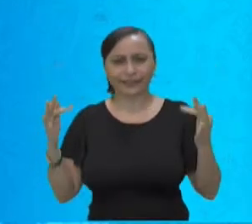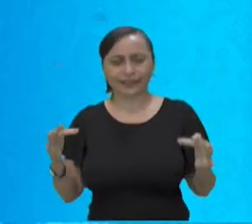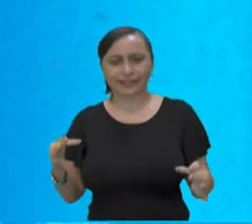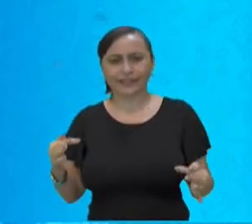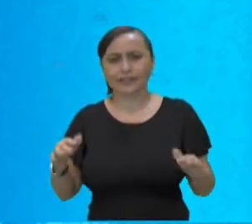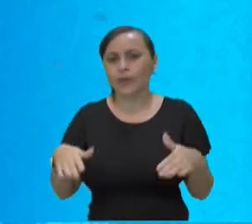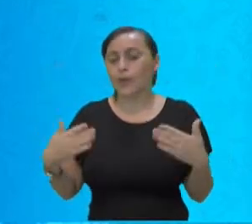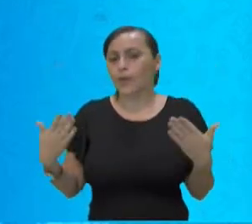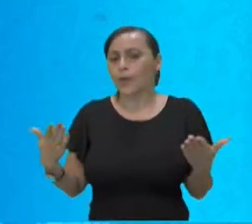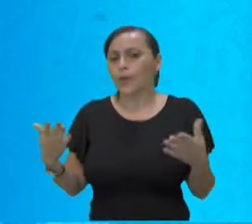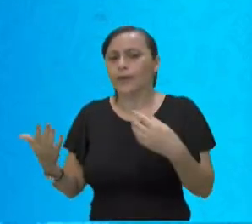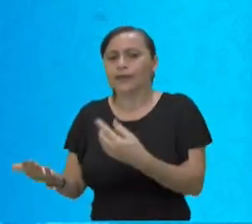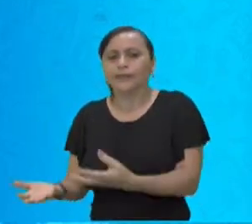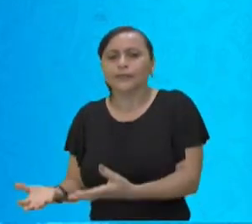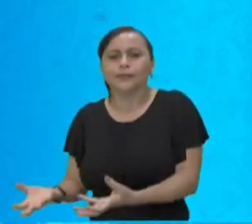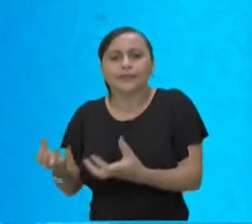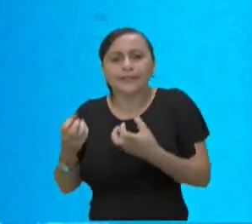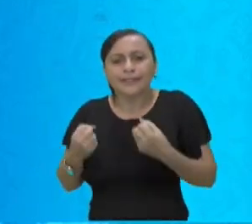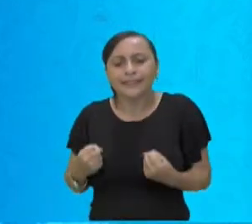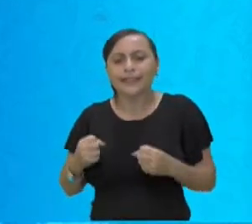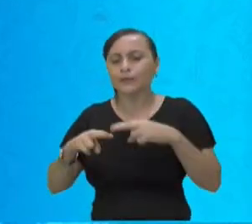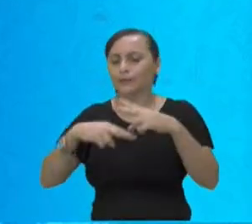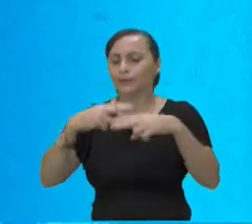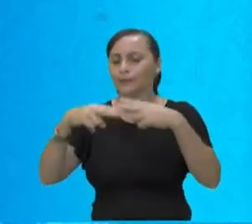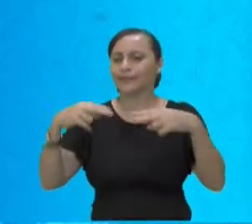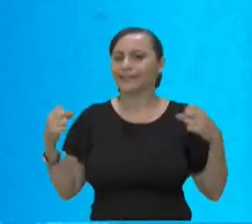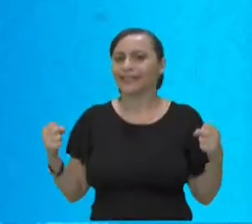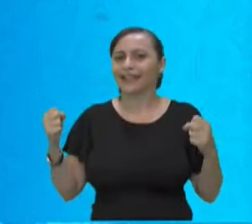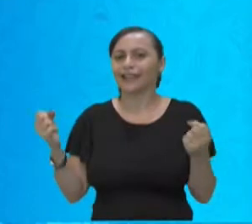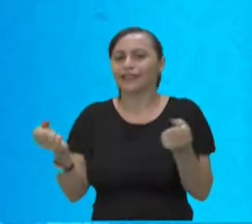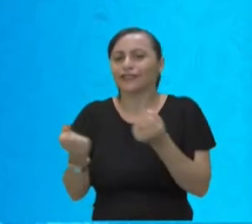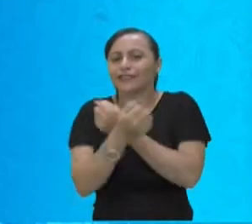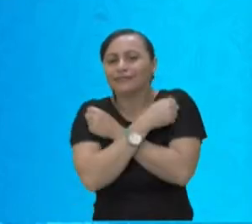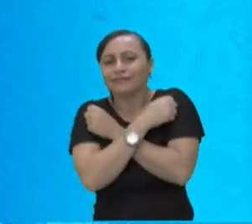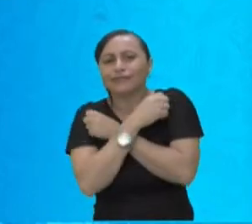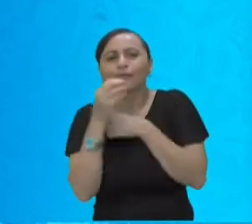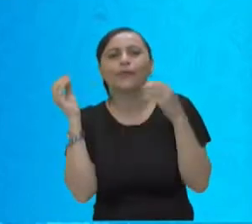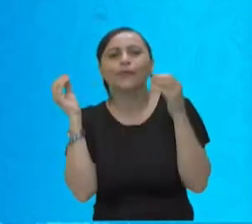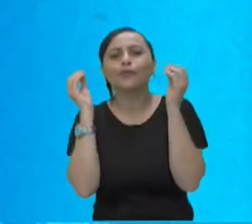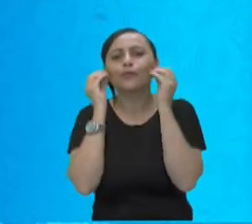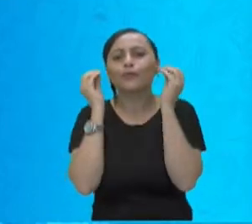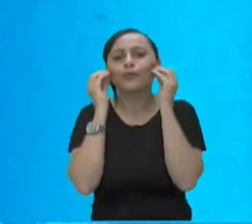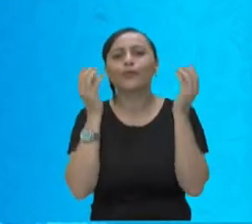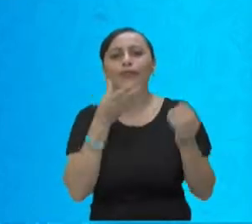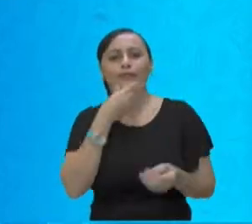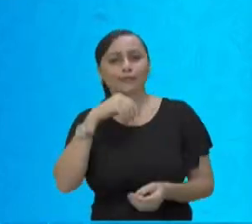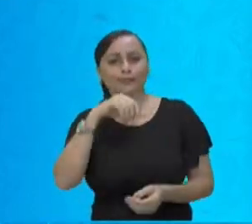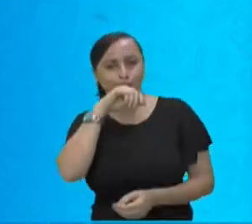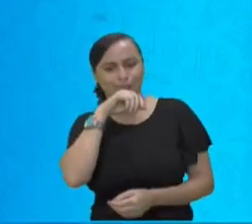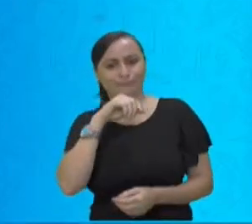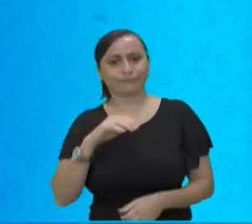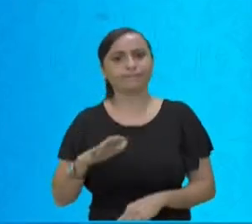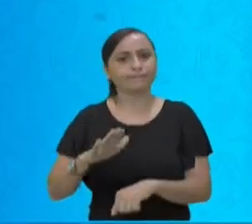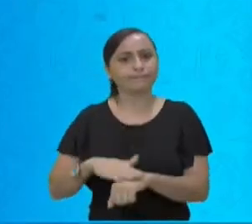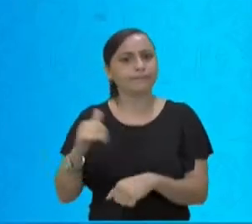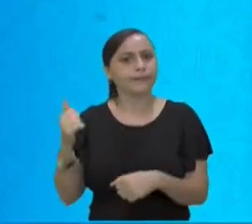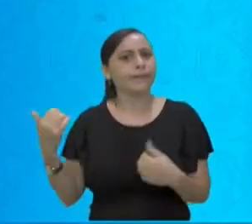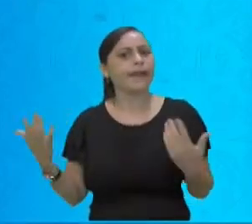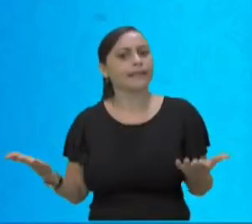presente Um abraço um beijo da mamãe vamos ver o que mais